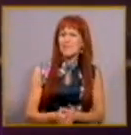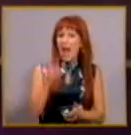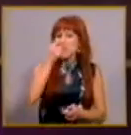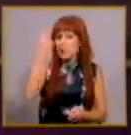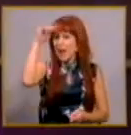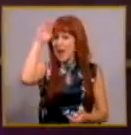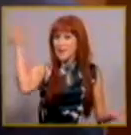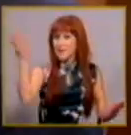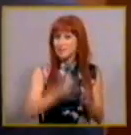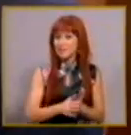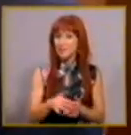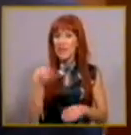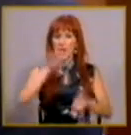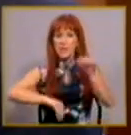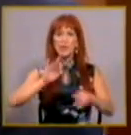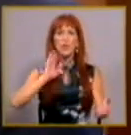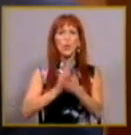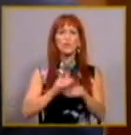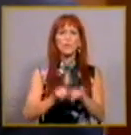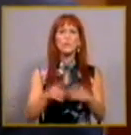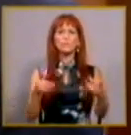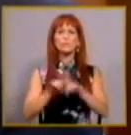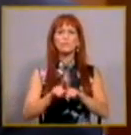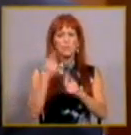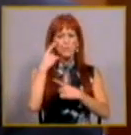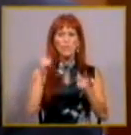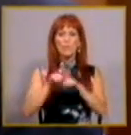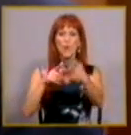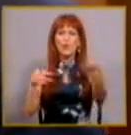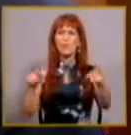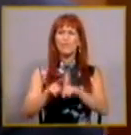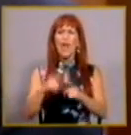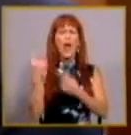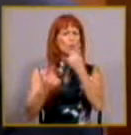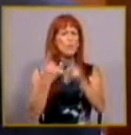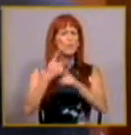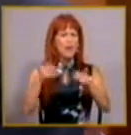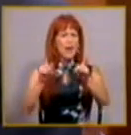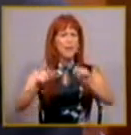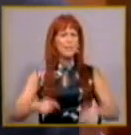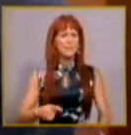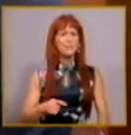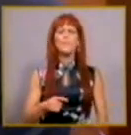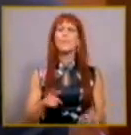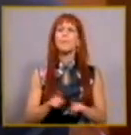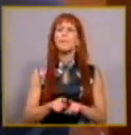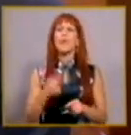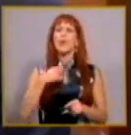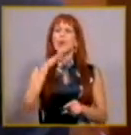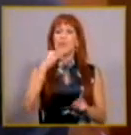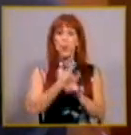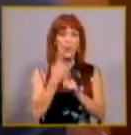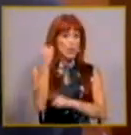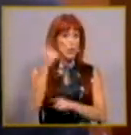Os senhores enganaram. E a vontade do povo nas últimas eleições, Sr. Deputado, reduziu-lhe o número de representantes. Por alguma razão há de ser. E queria sinalizar dois